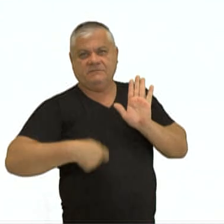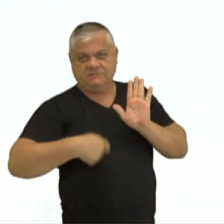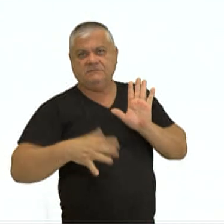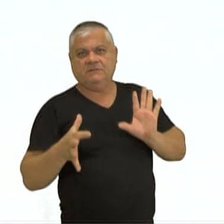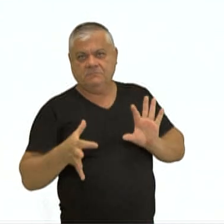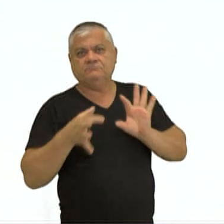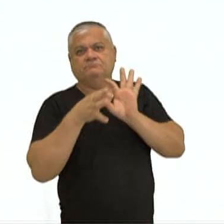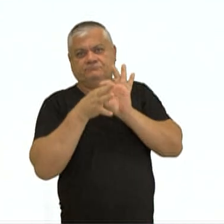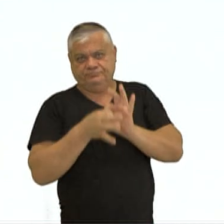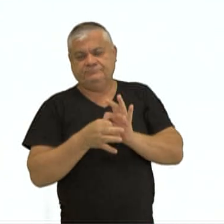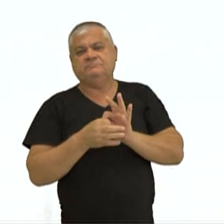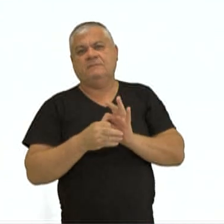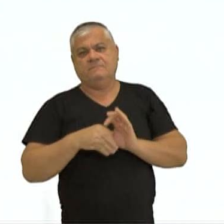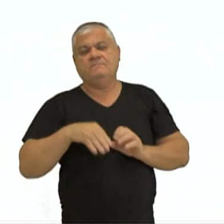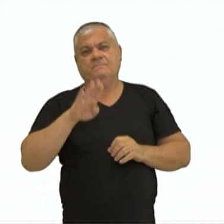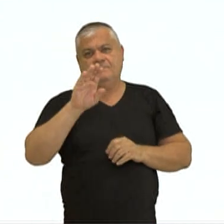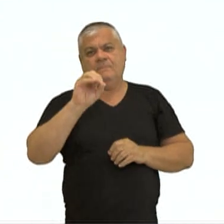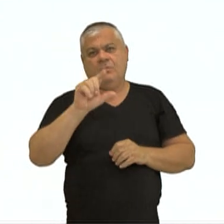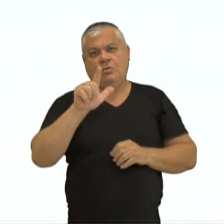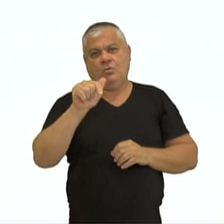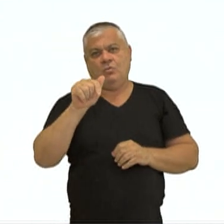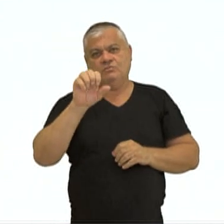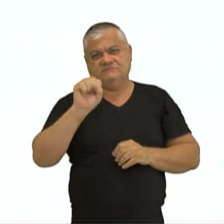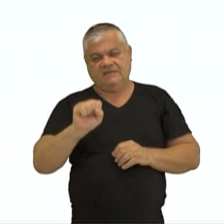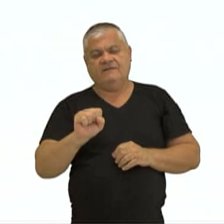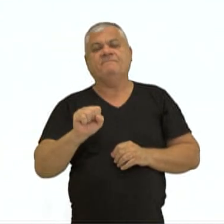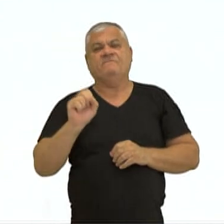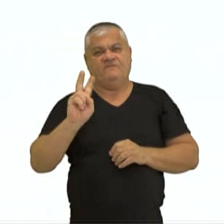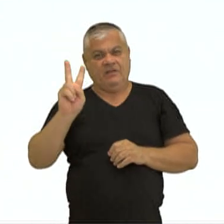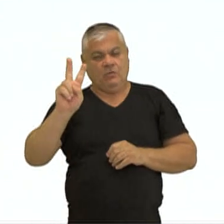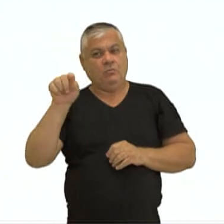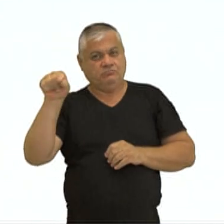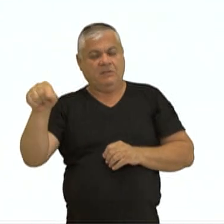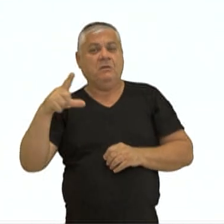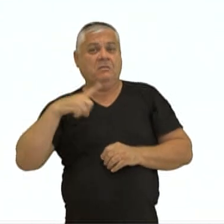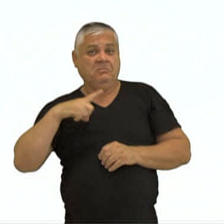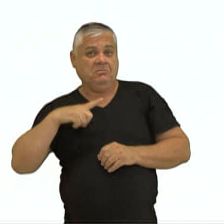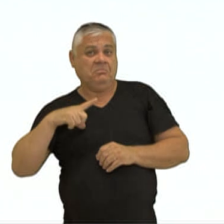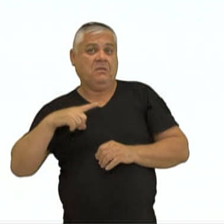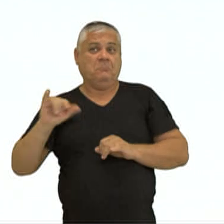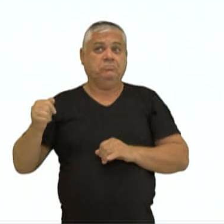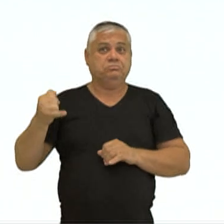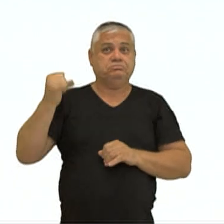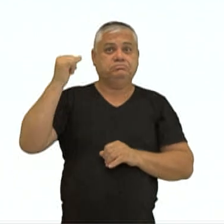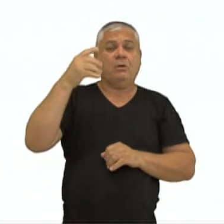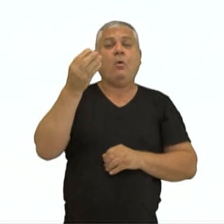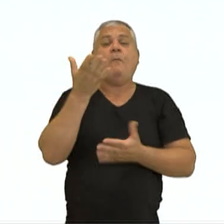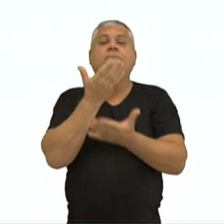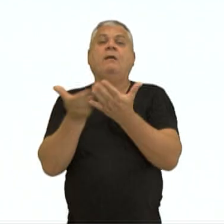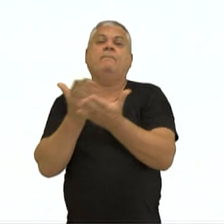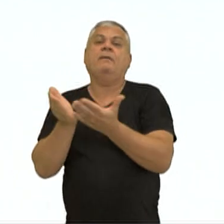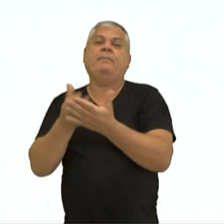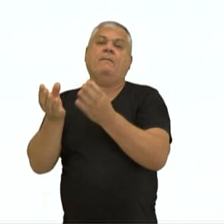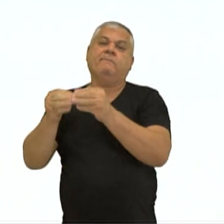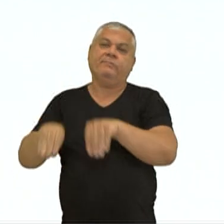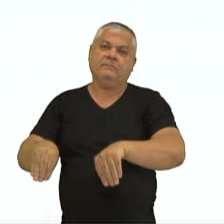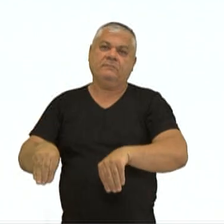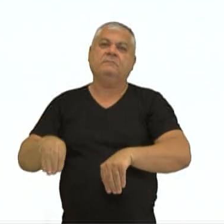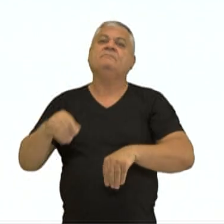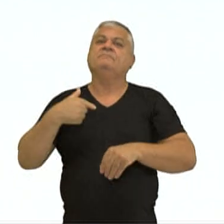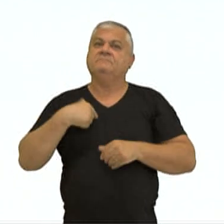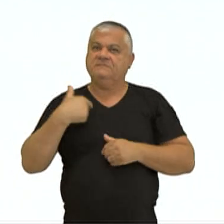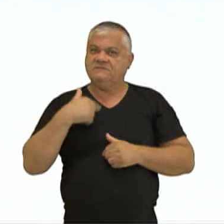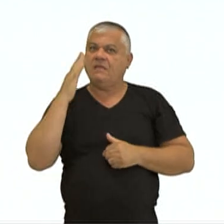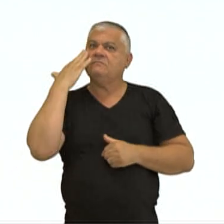Bolsa de Valores. Que elas podem ter grandes valorizações ou desvalorizações. Tem que entender muito